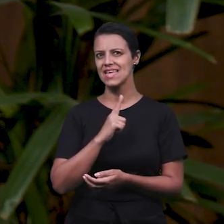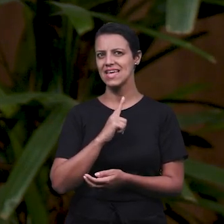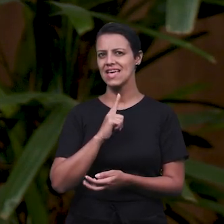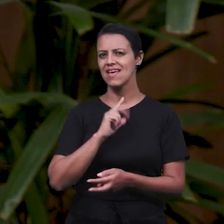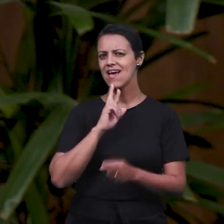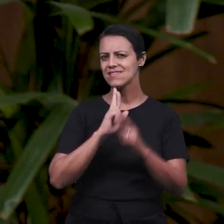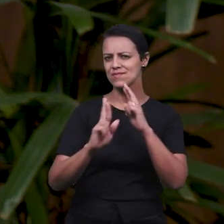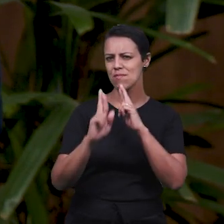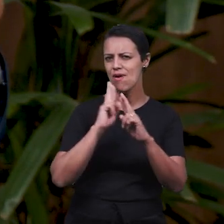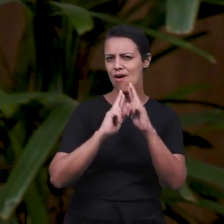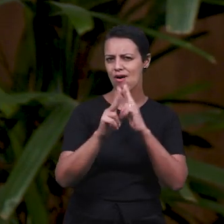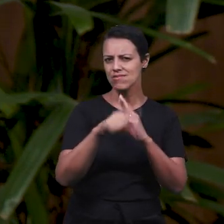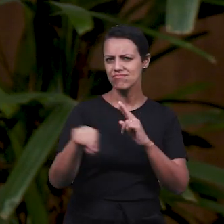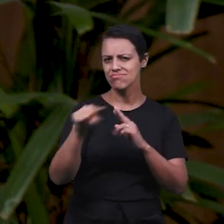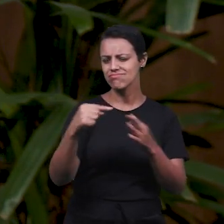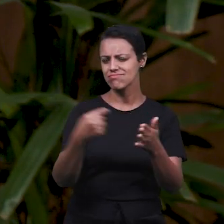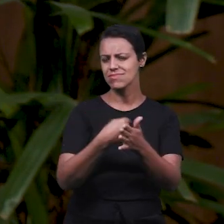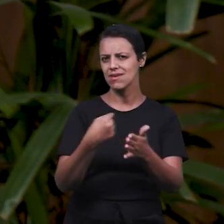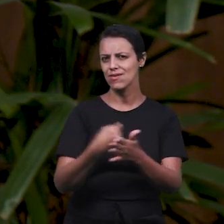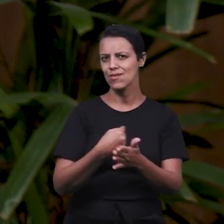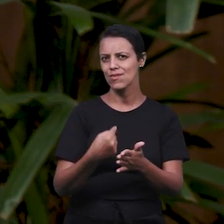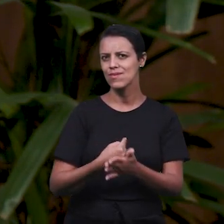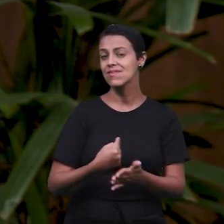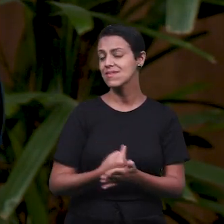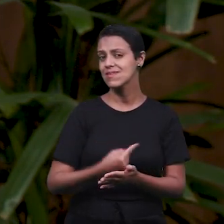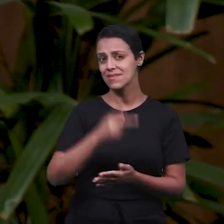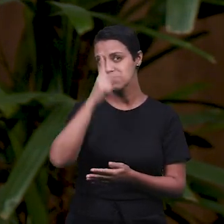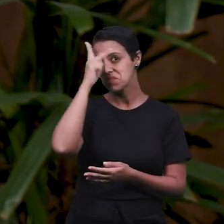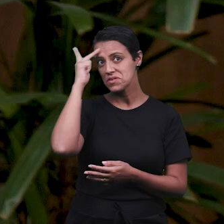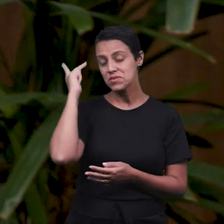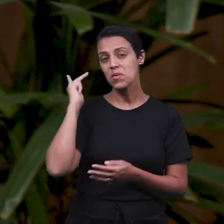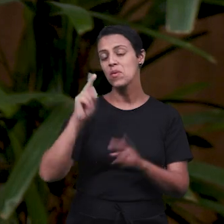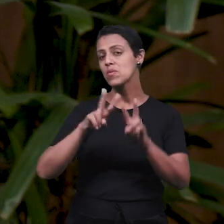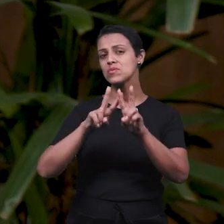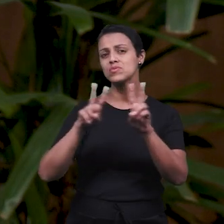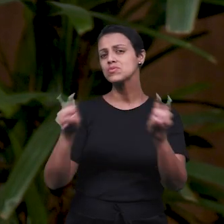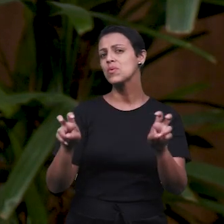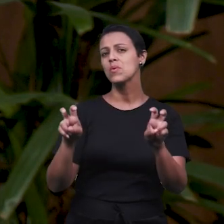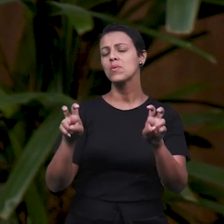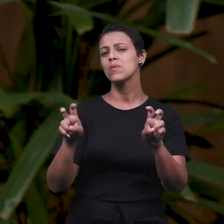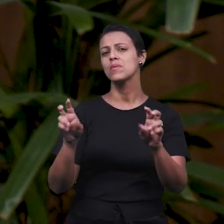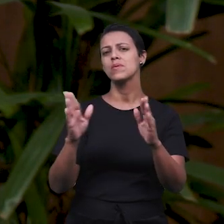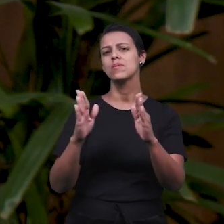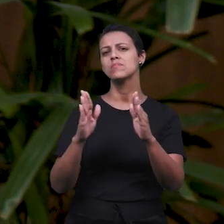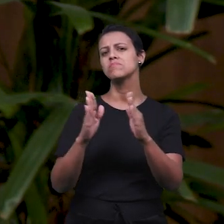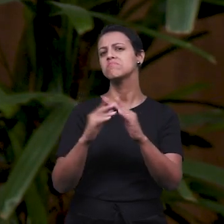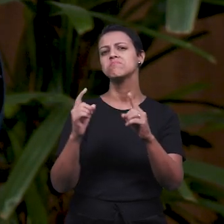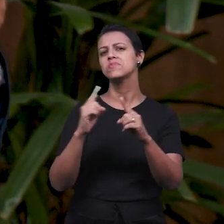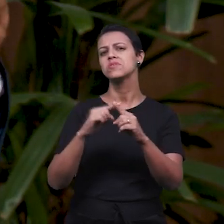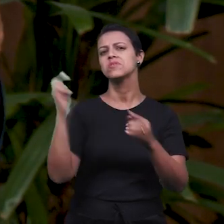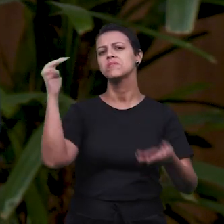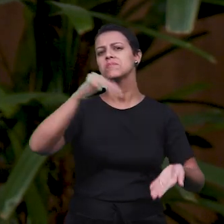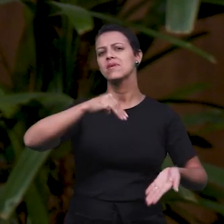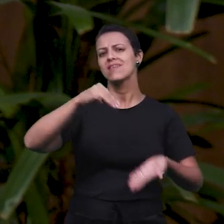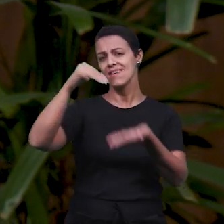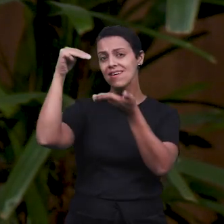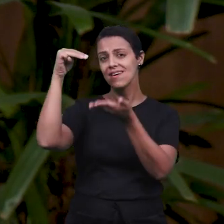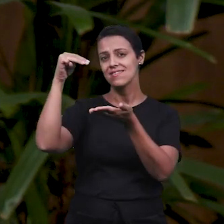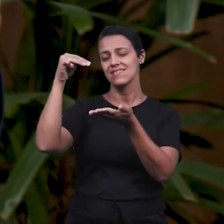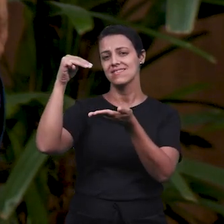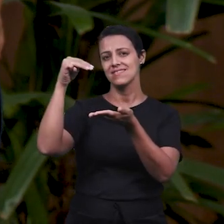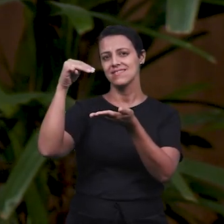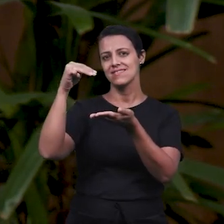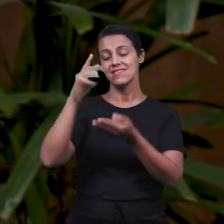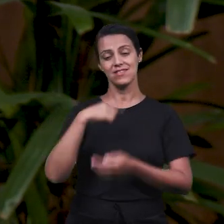às perguntas que normalmente são feitas por pessoas a respeito da Igreja Cristã Maranata, temos a oportunidade de mostrar